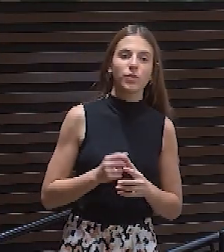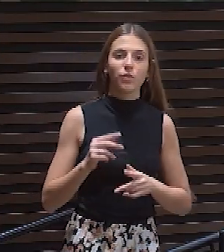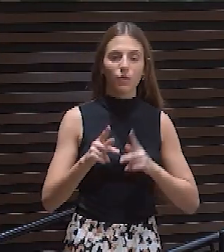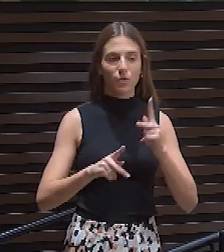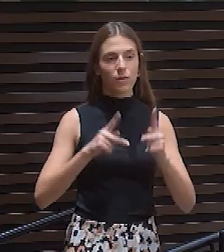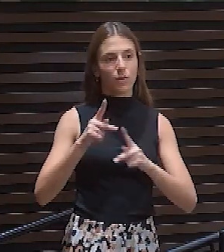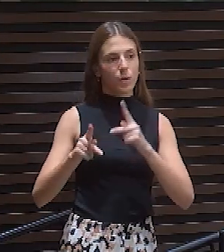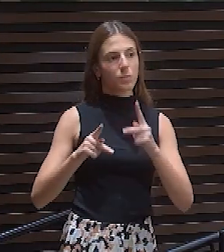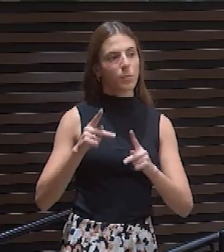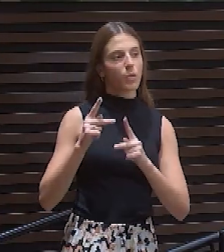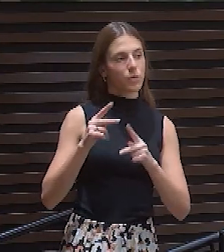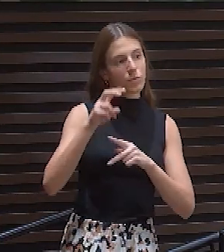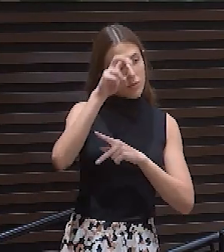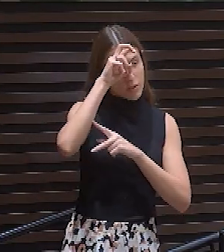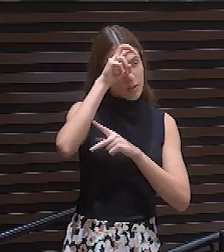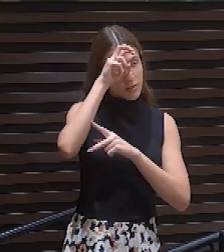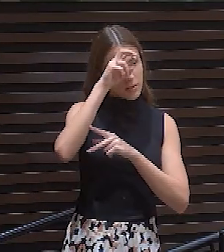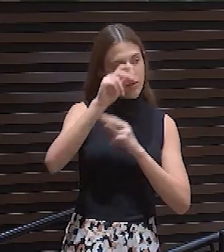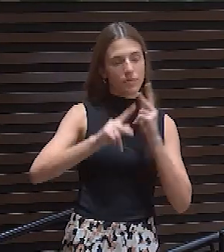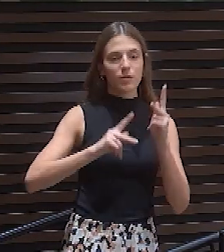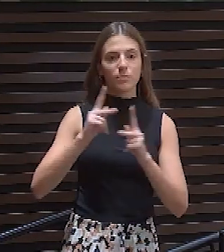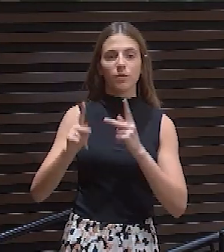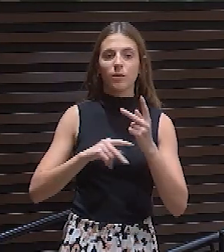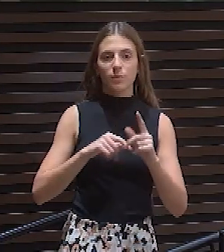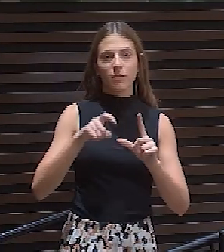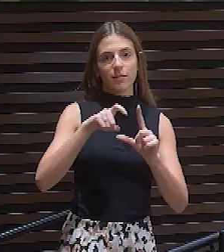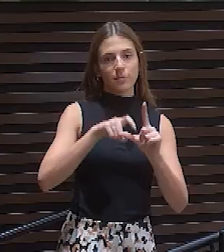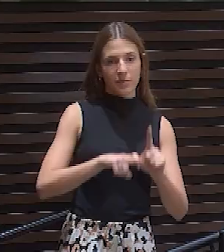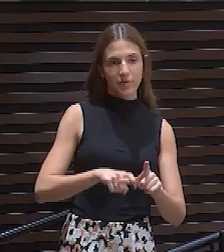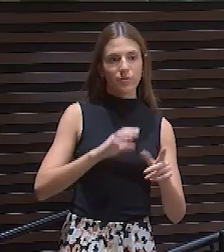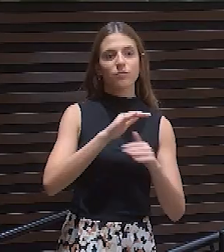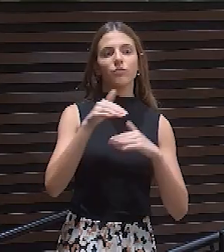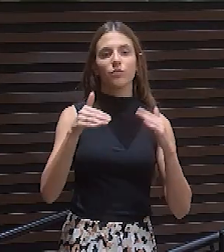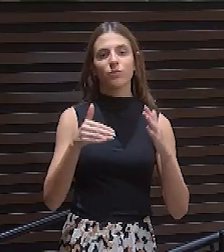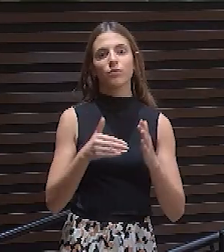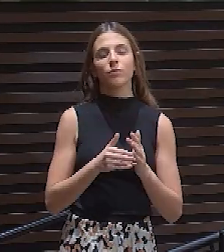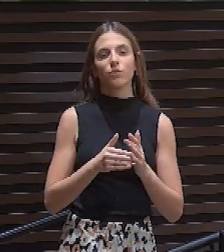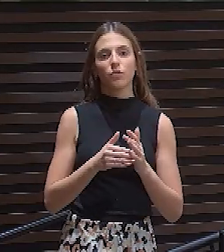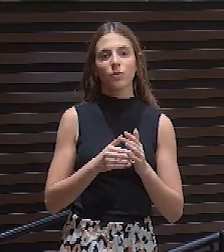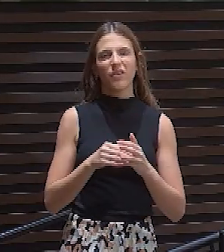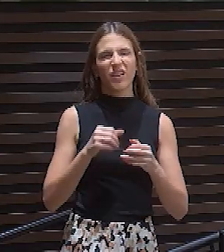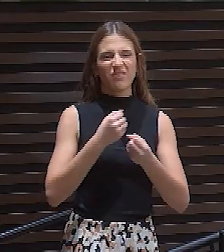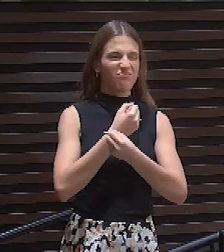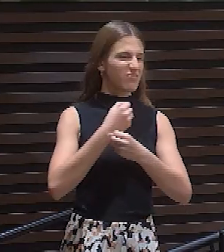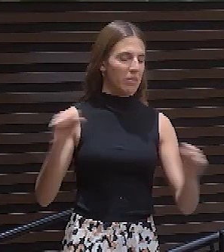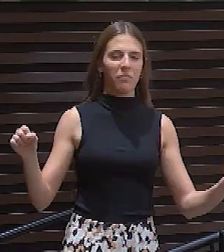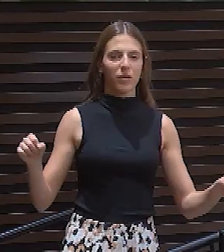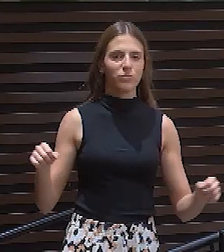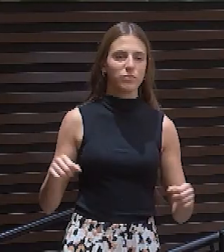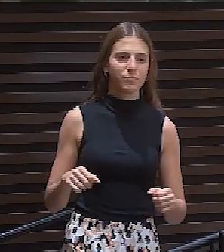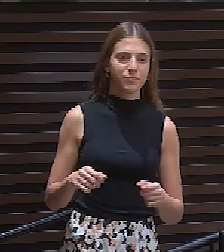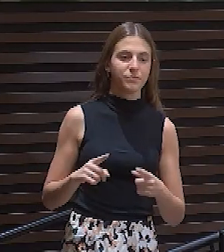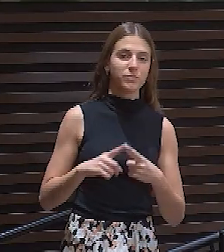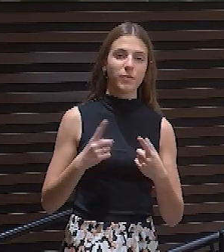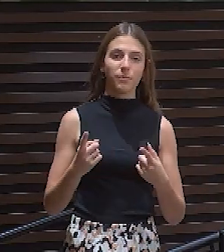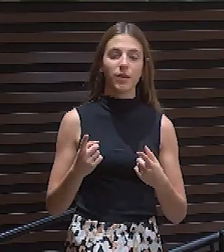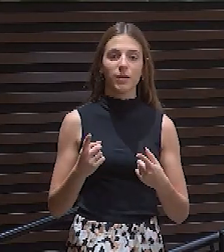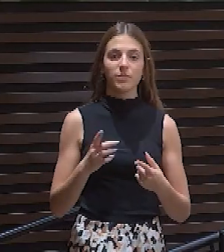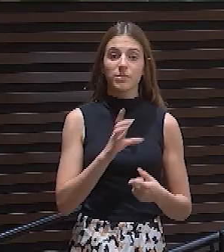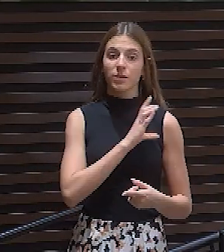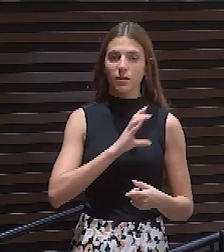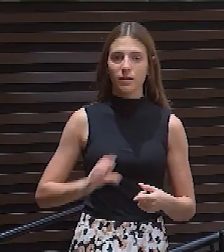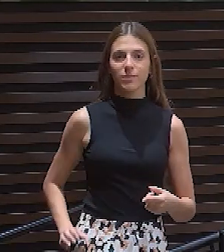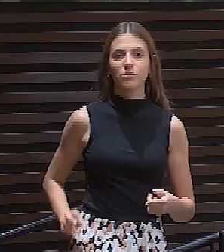povo infantil, que dependia de tudo, mas muito rebelde. Mas Cristo é a nossa